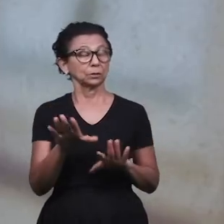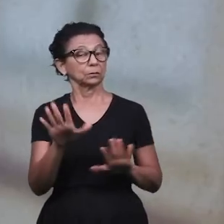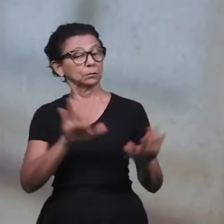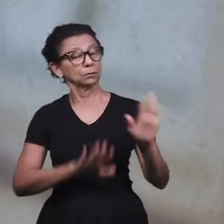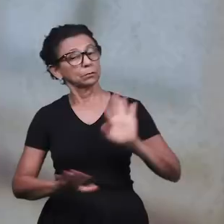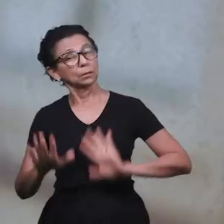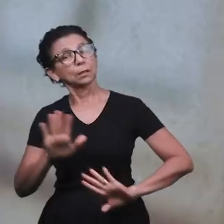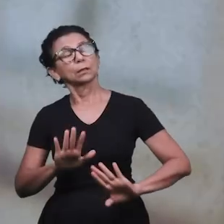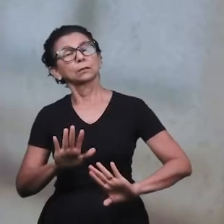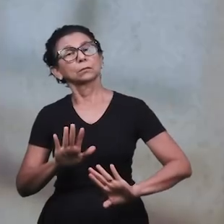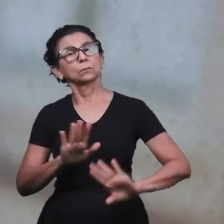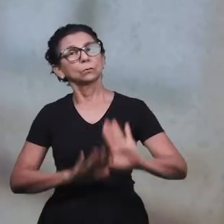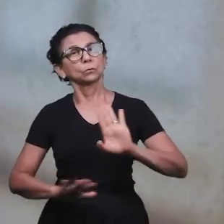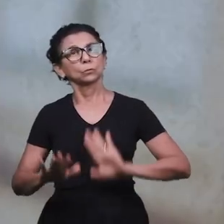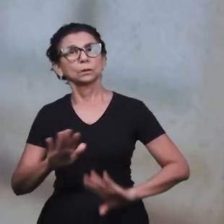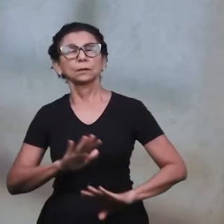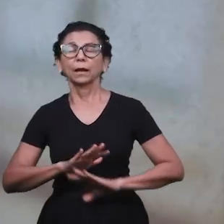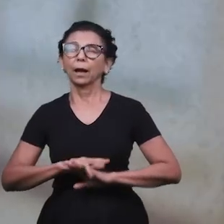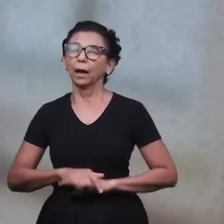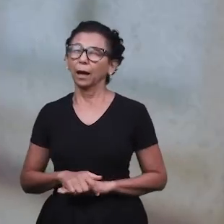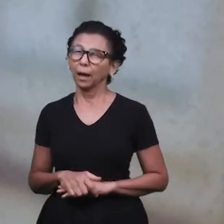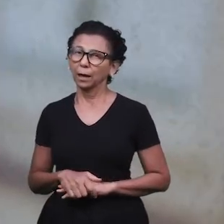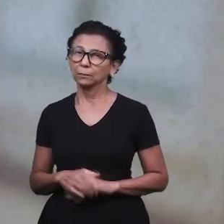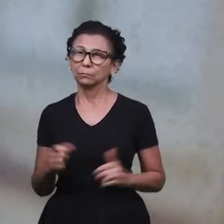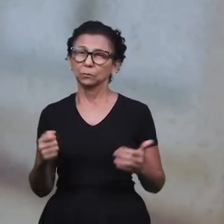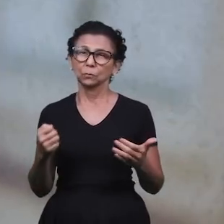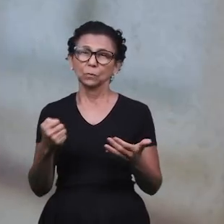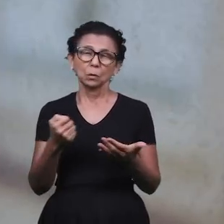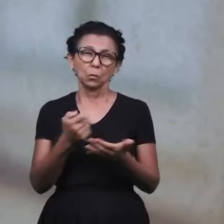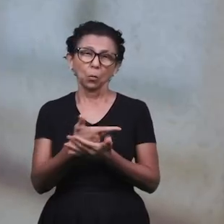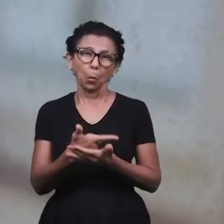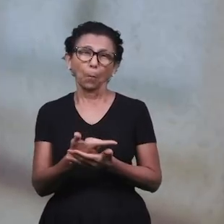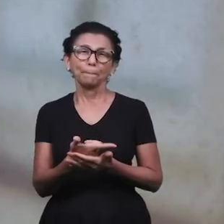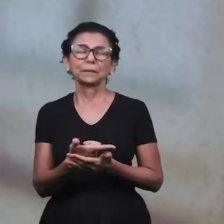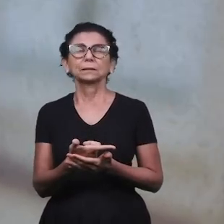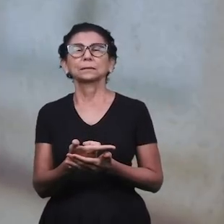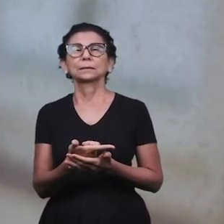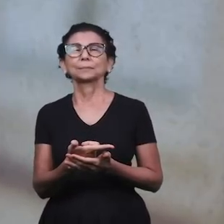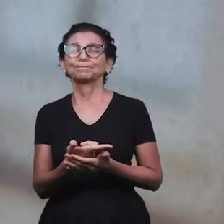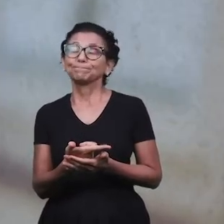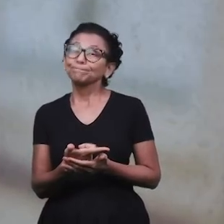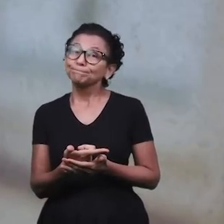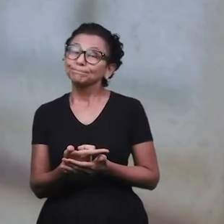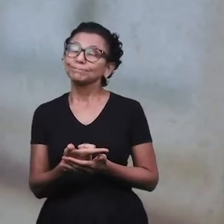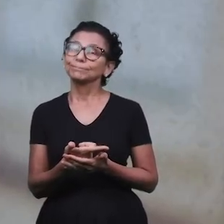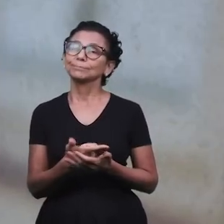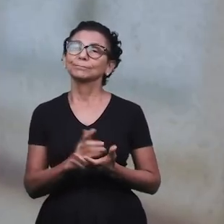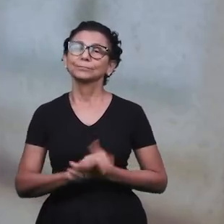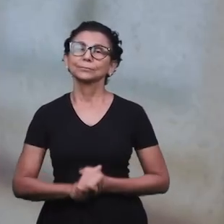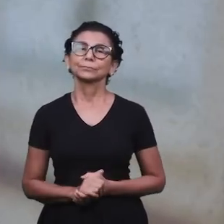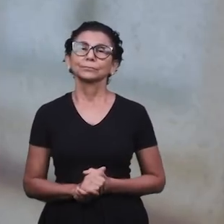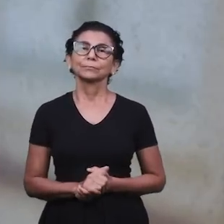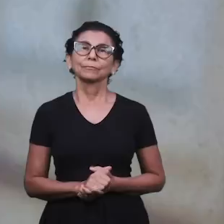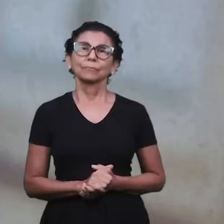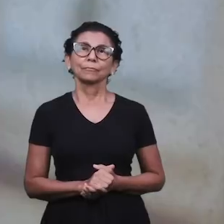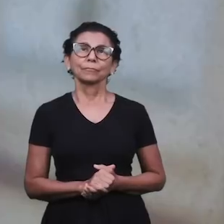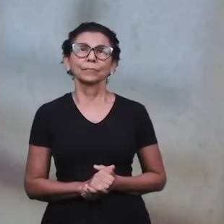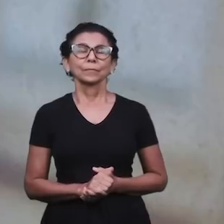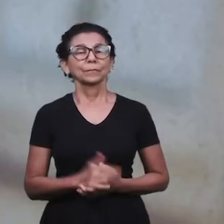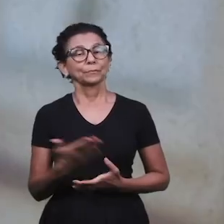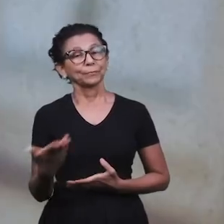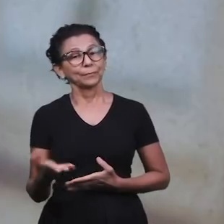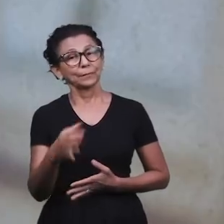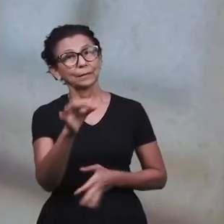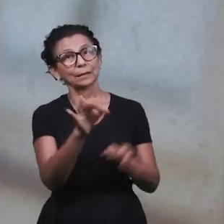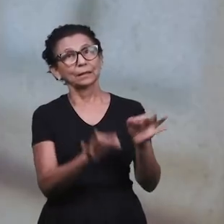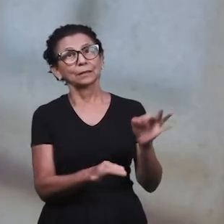cuidado. Cuidado com o mau negócio, com uma mal compra, porque o judiciário, como nós falamos, o